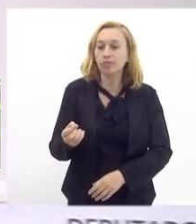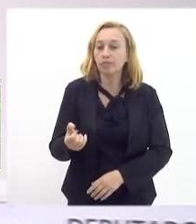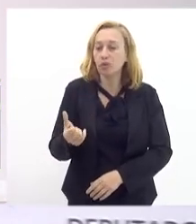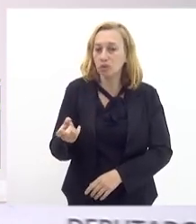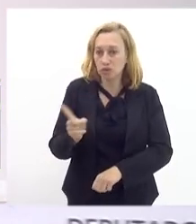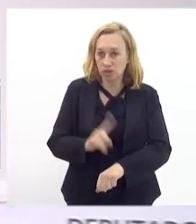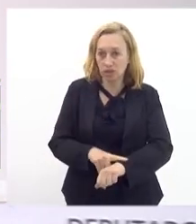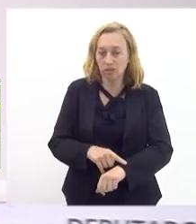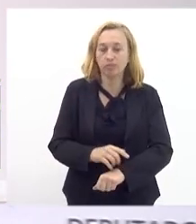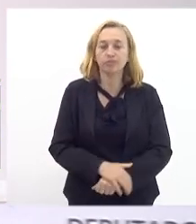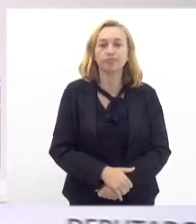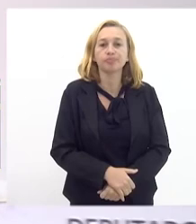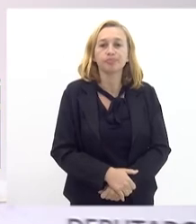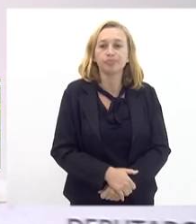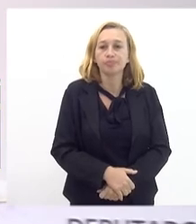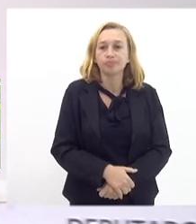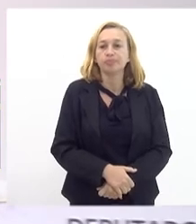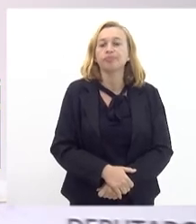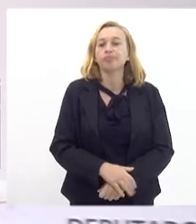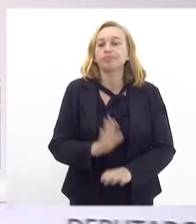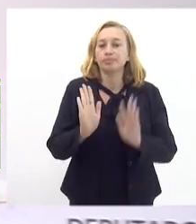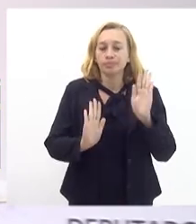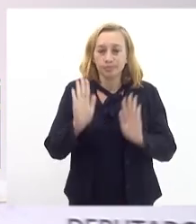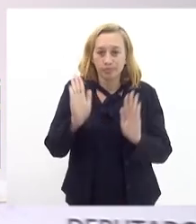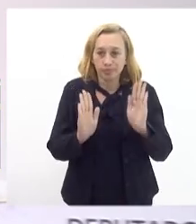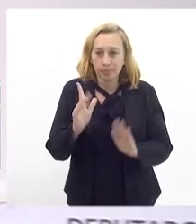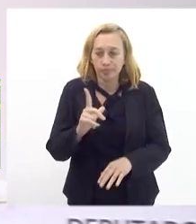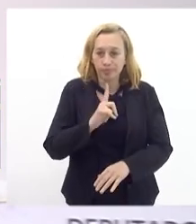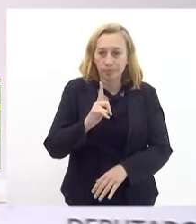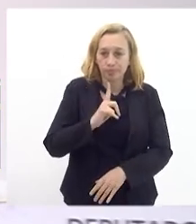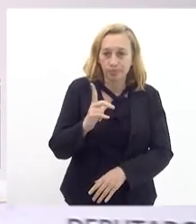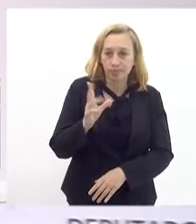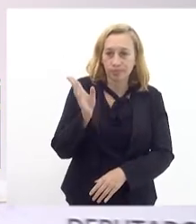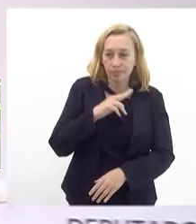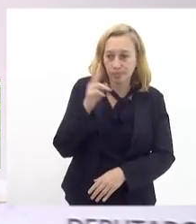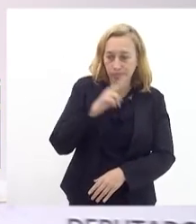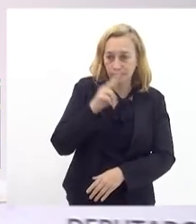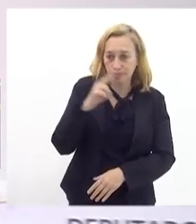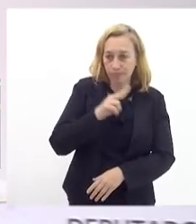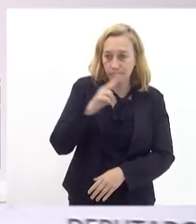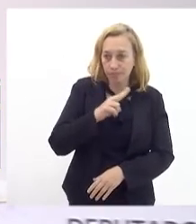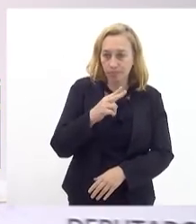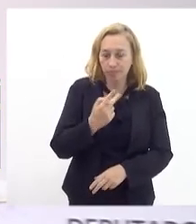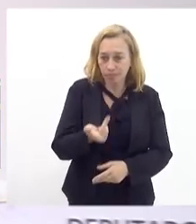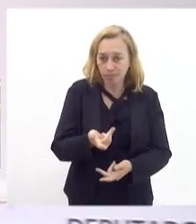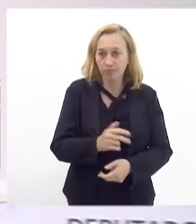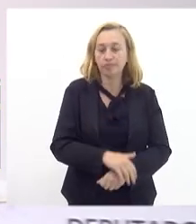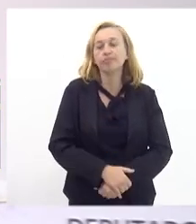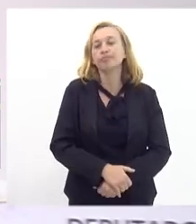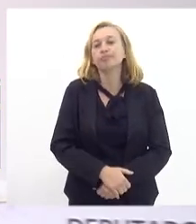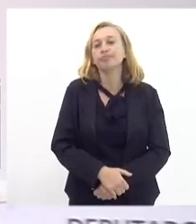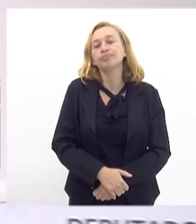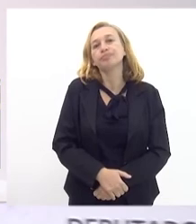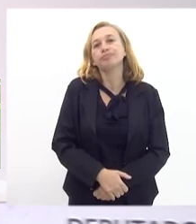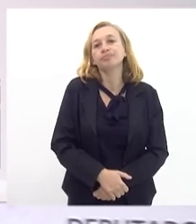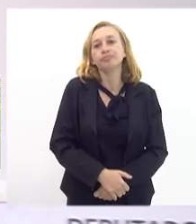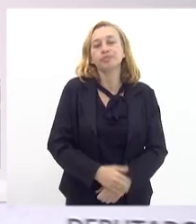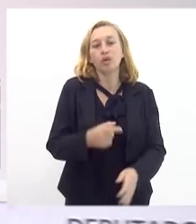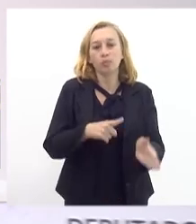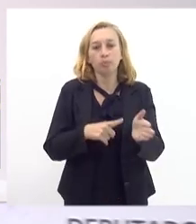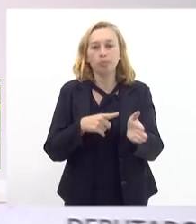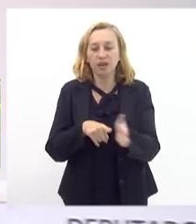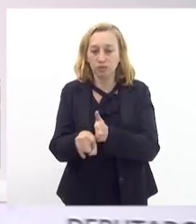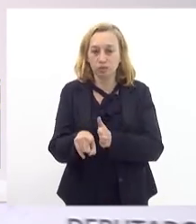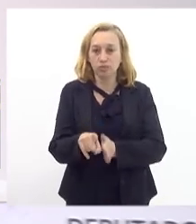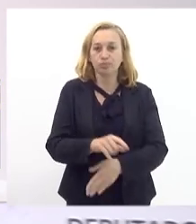assim a licitação em caráter emergencial função da escassez Aí eu